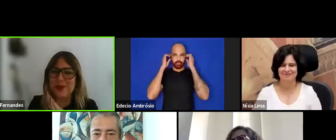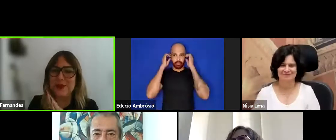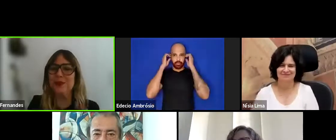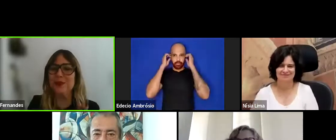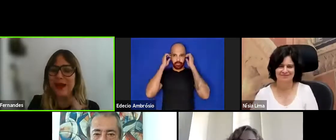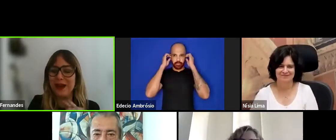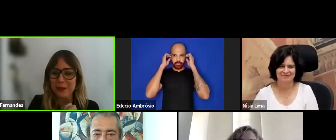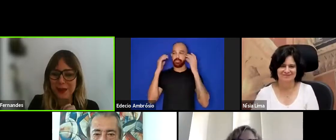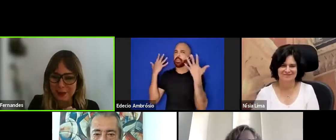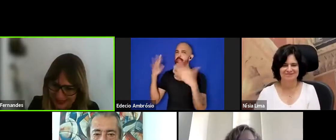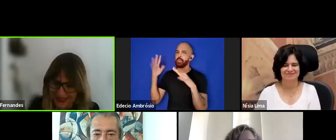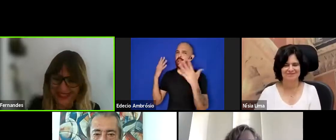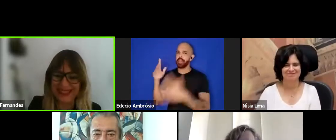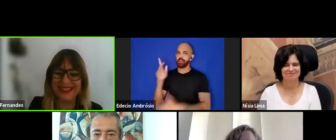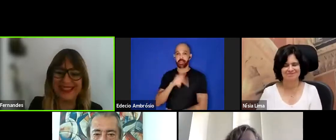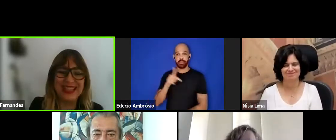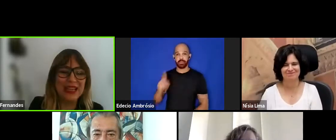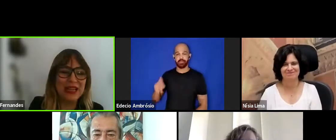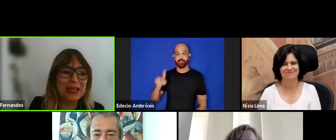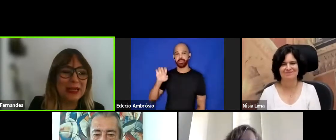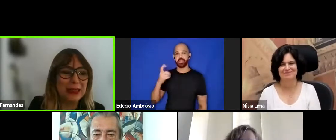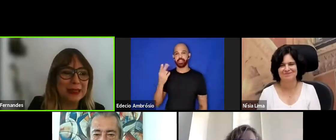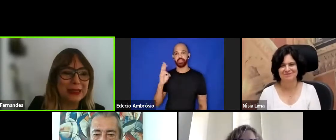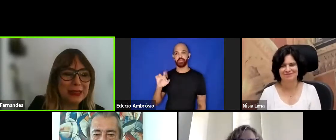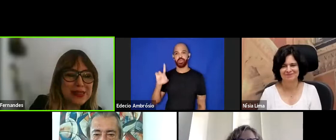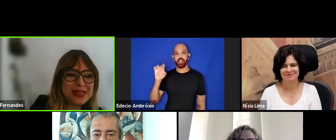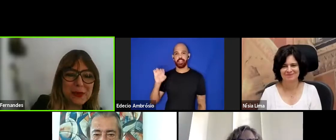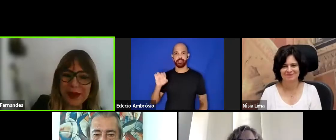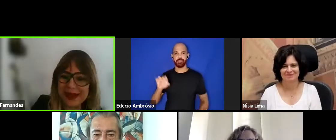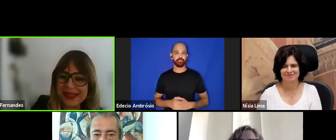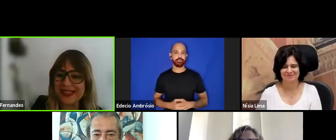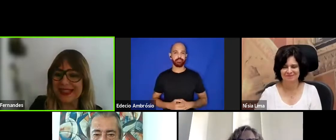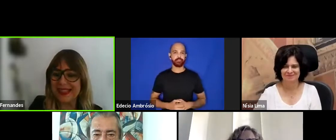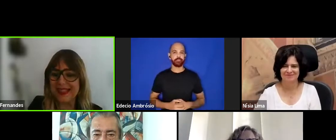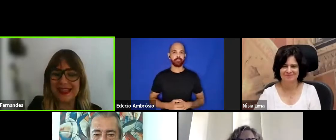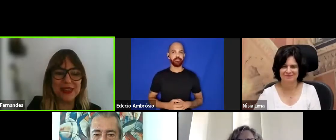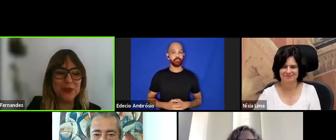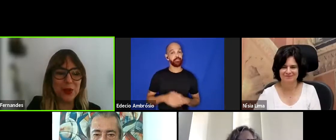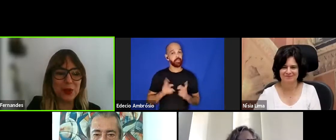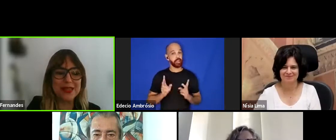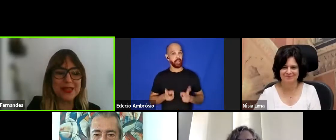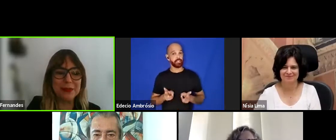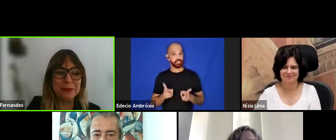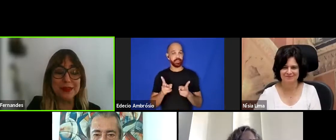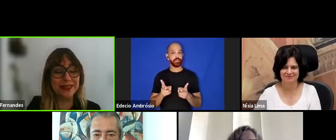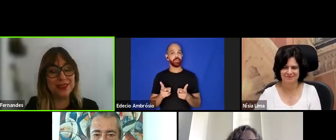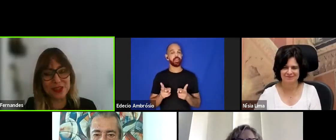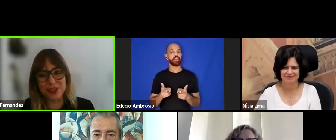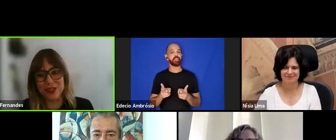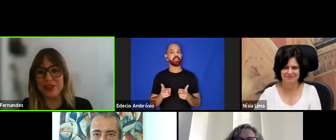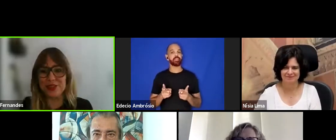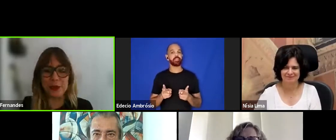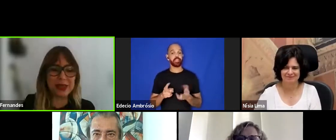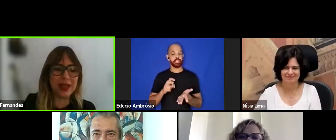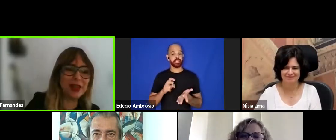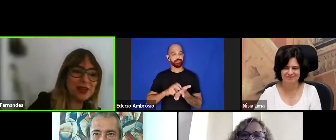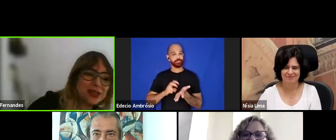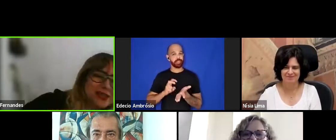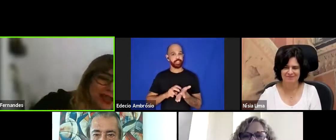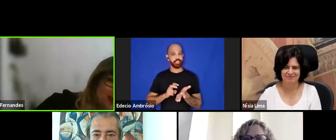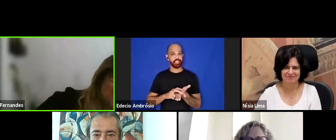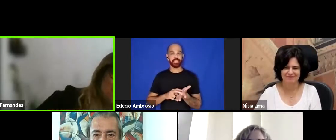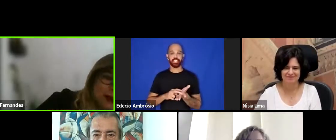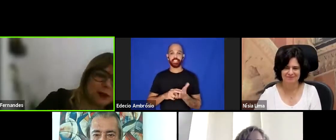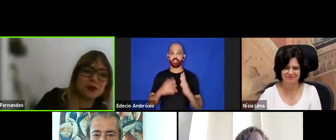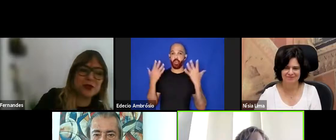Parabéns, professor Eduardo, parabéns. Dando sequência à nossa manhã de